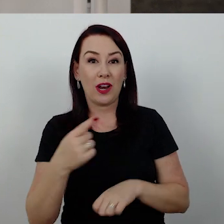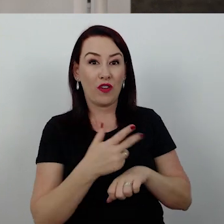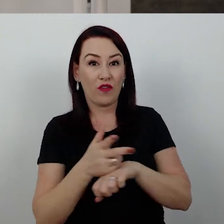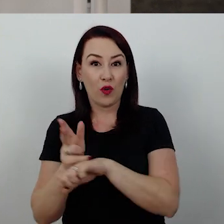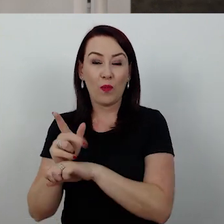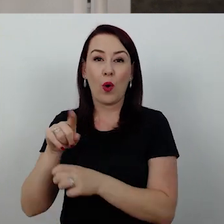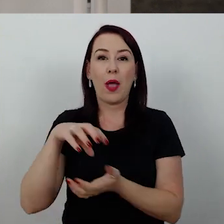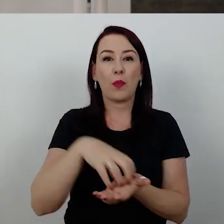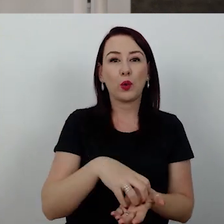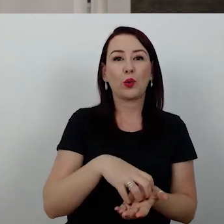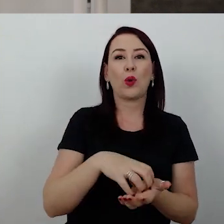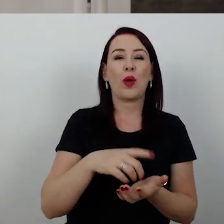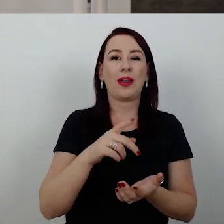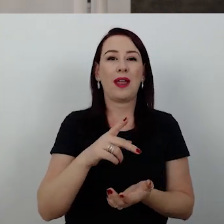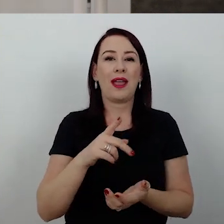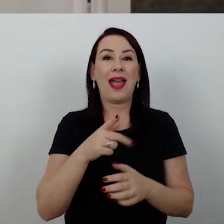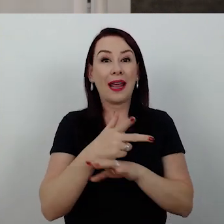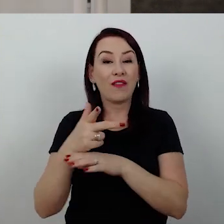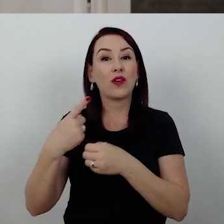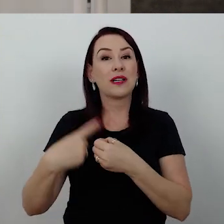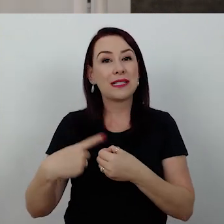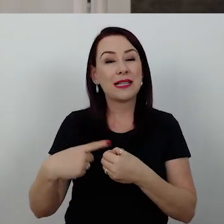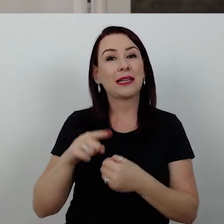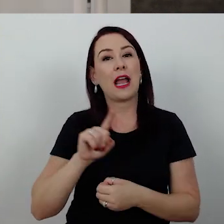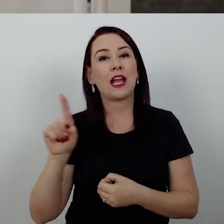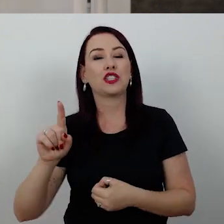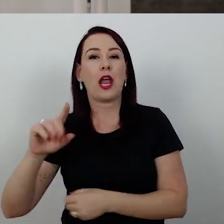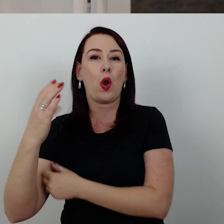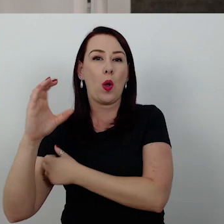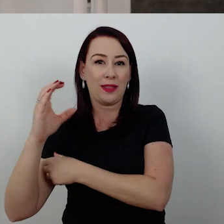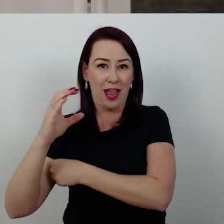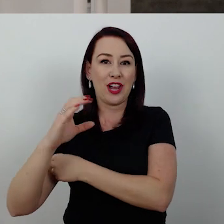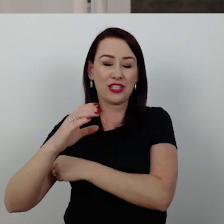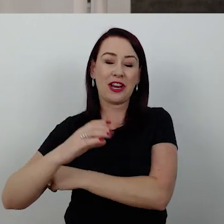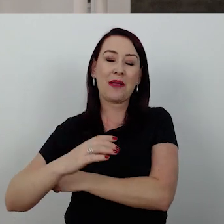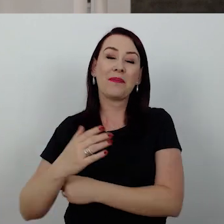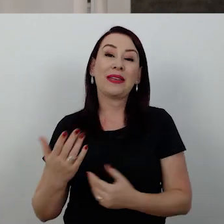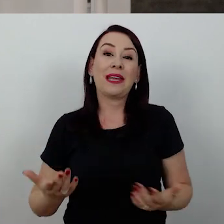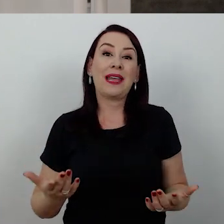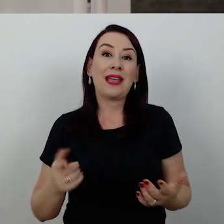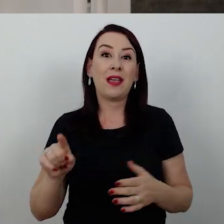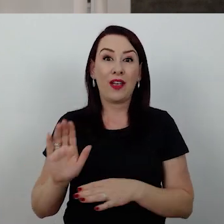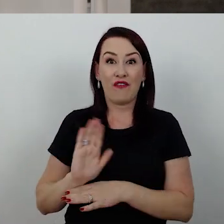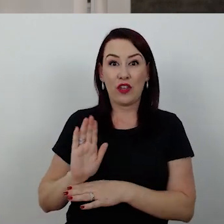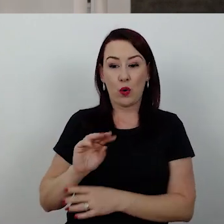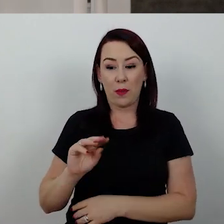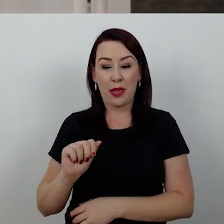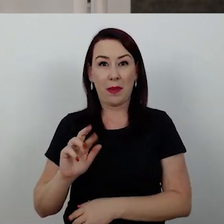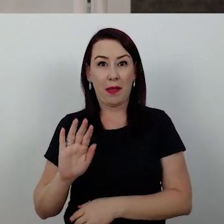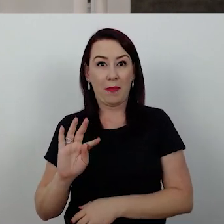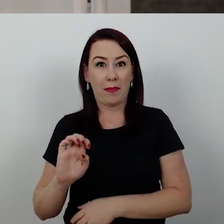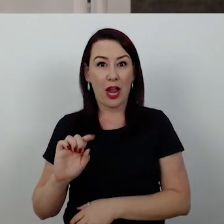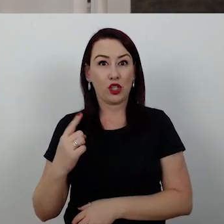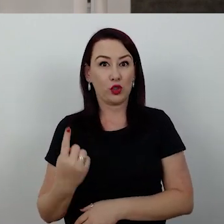uma produtora de Belo Horizonte, né, sediada em Belo Horizonte, gravado, na sua maioria, em Contagem, e que traz muito desse